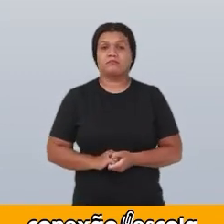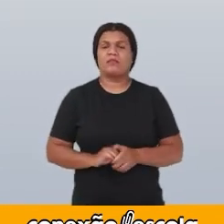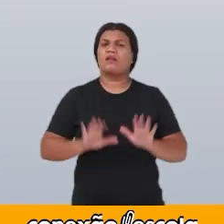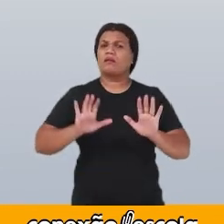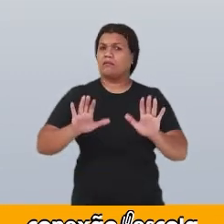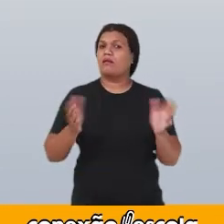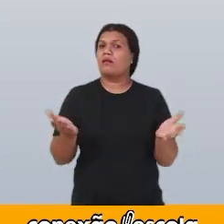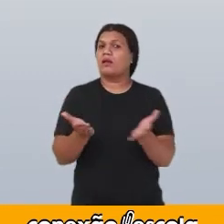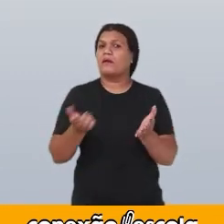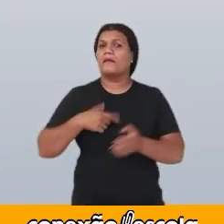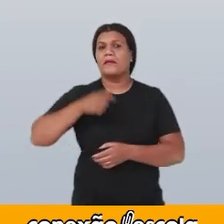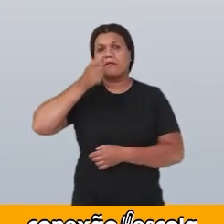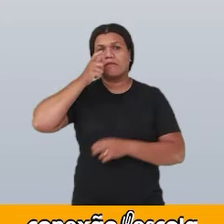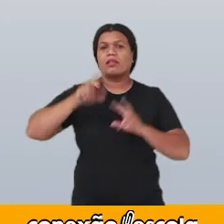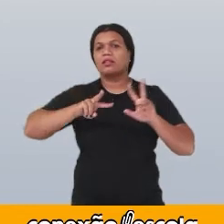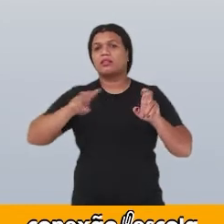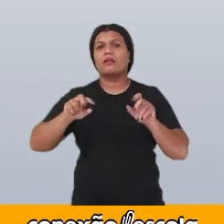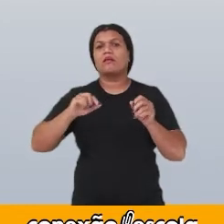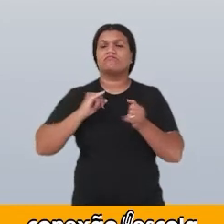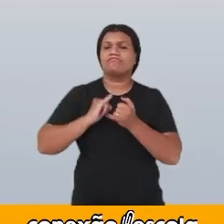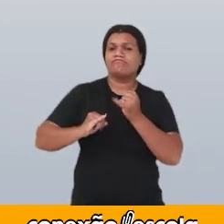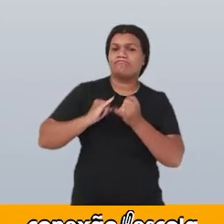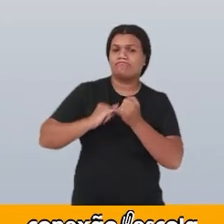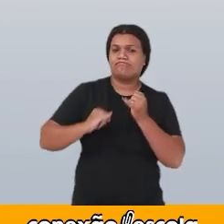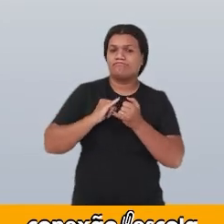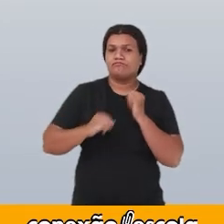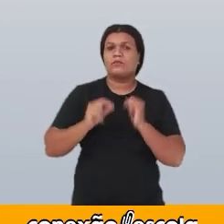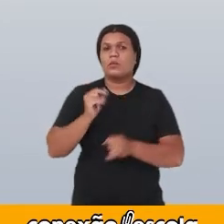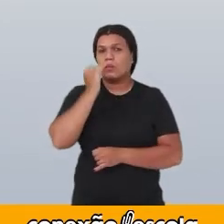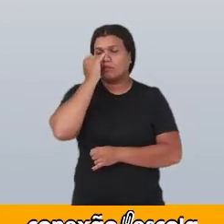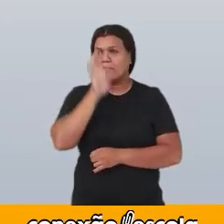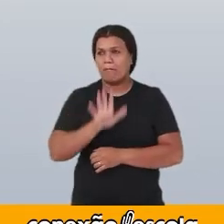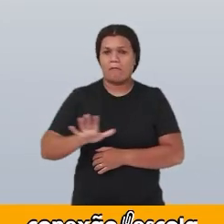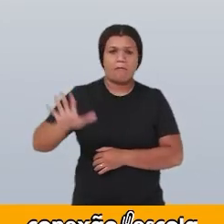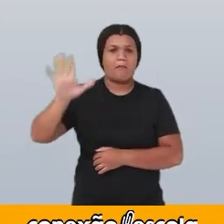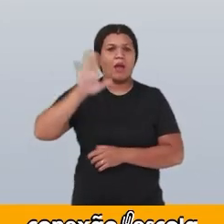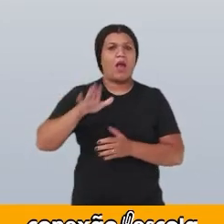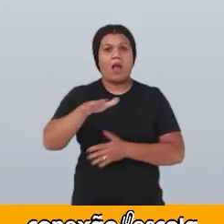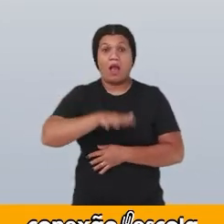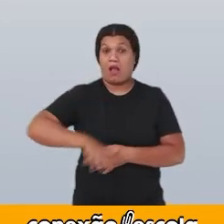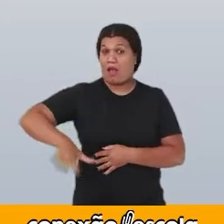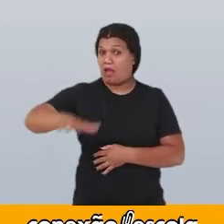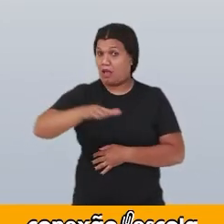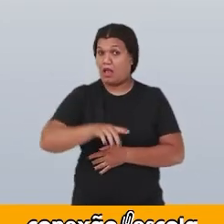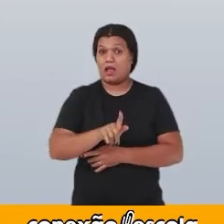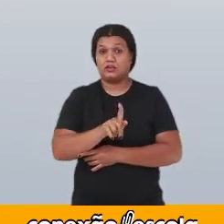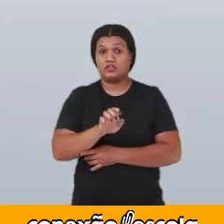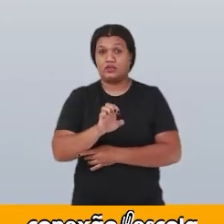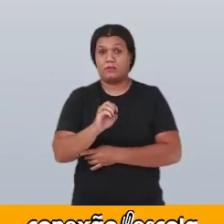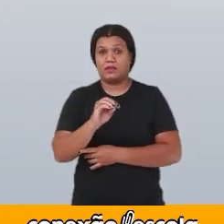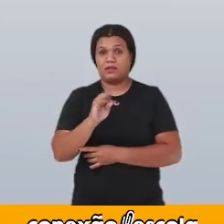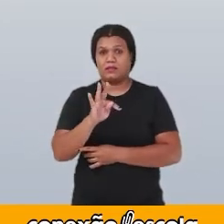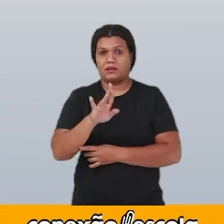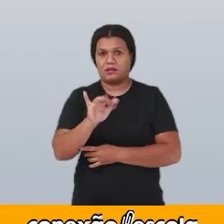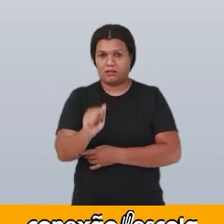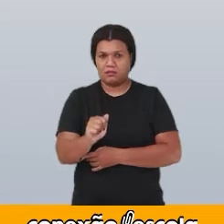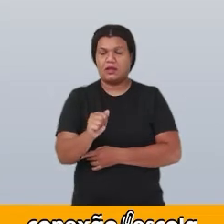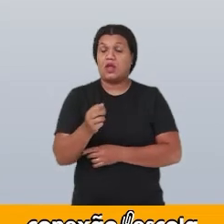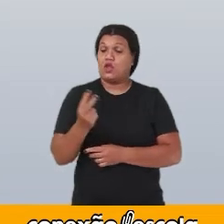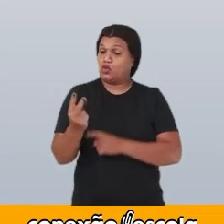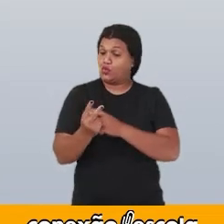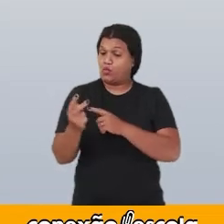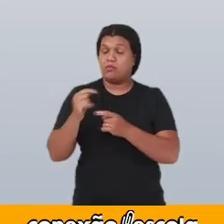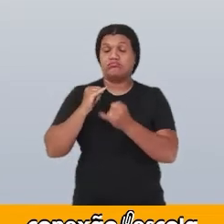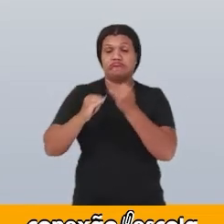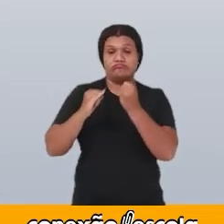Agora vamos ver um pouco sobre a semelhança de figuras geométricas. Duas figuras são semelhantes quando elas têm